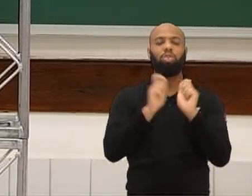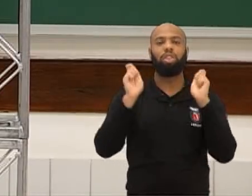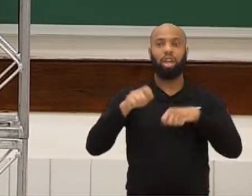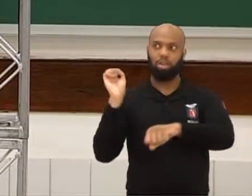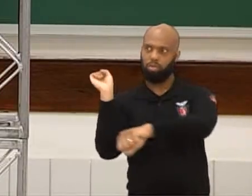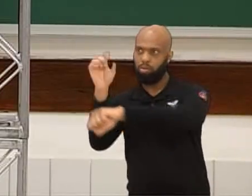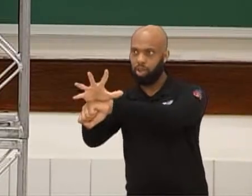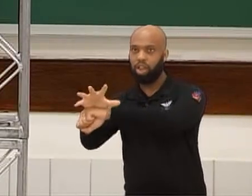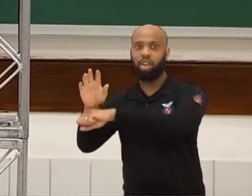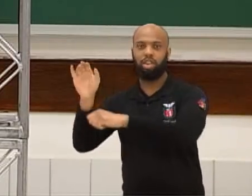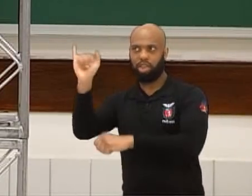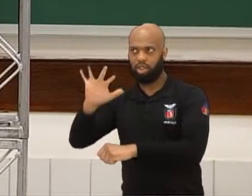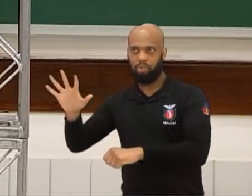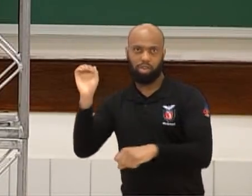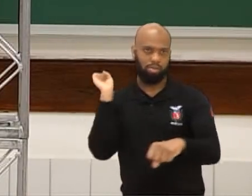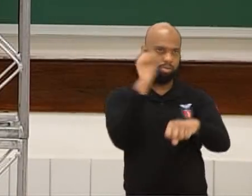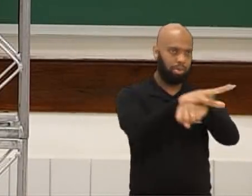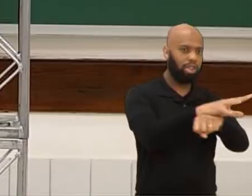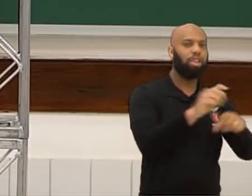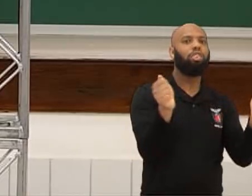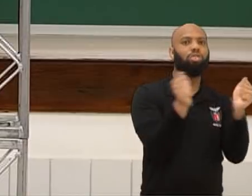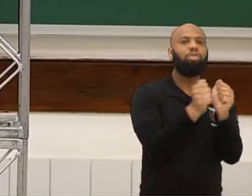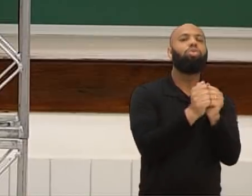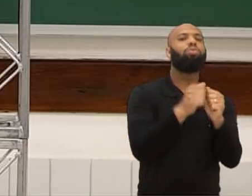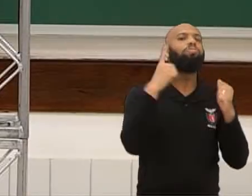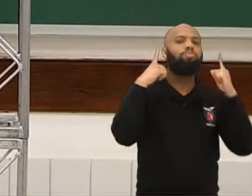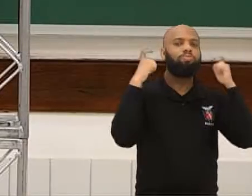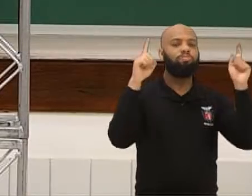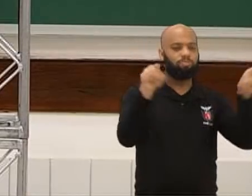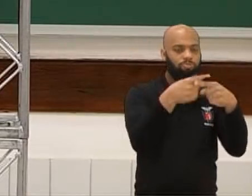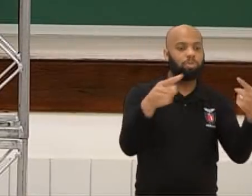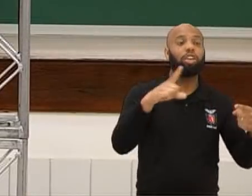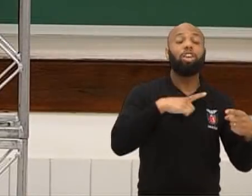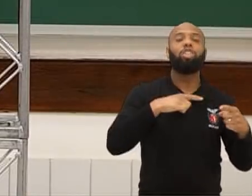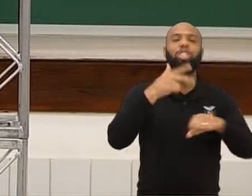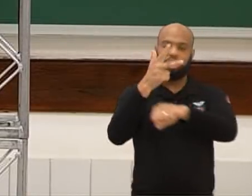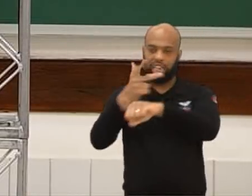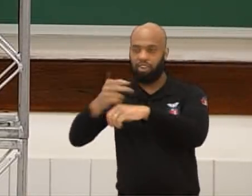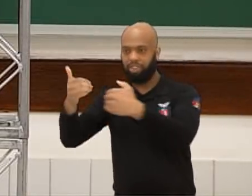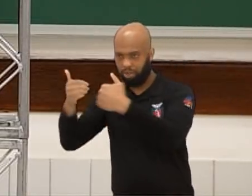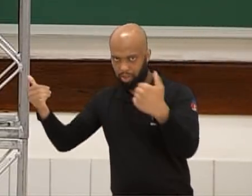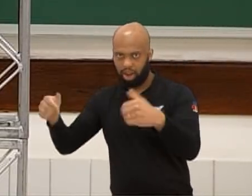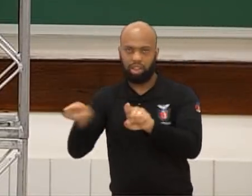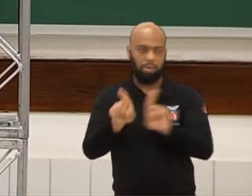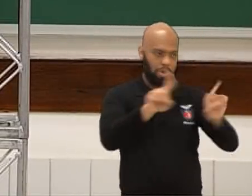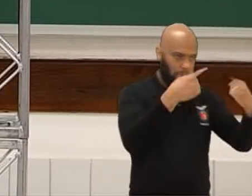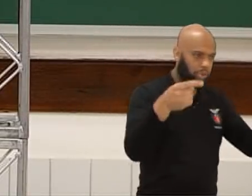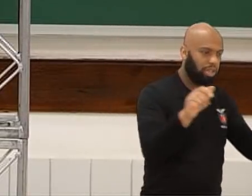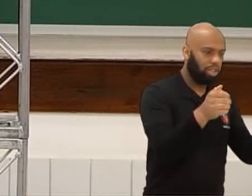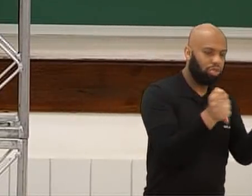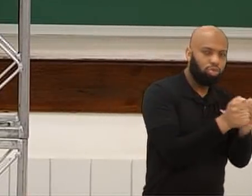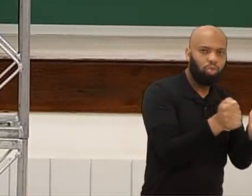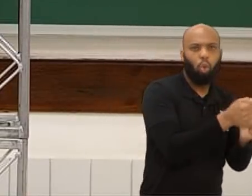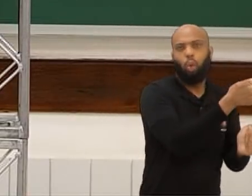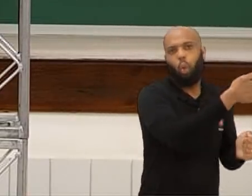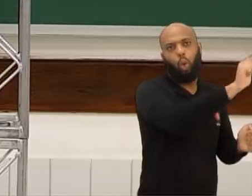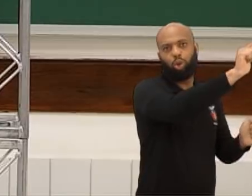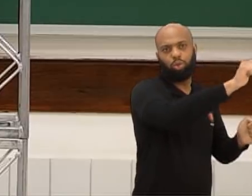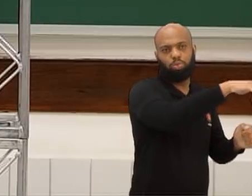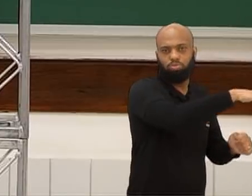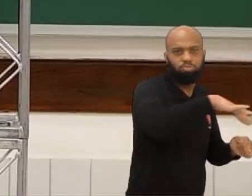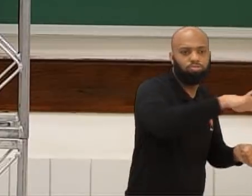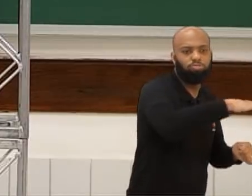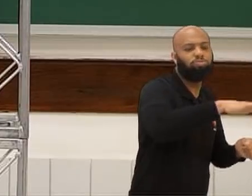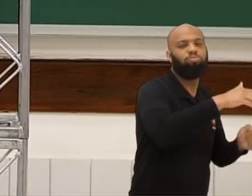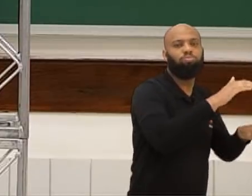mesmo tempo. A gravação continuava sendo separada, o som continuava sendo gravado de forma